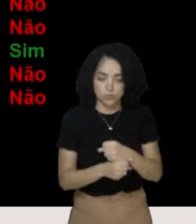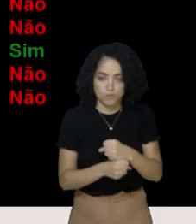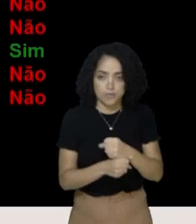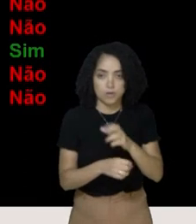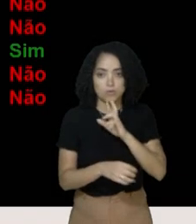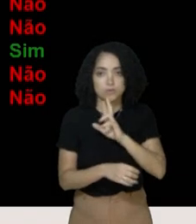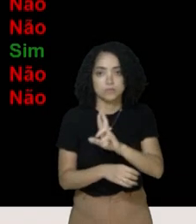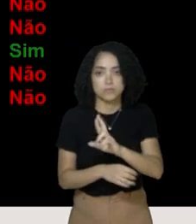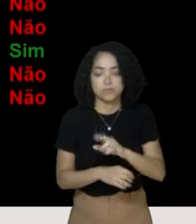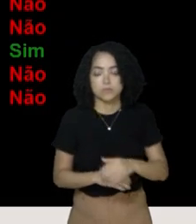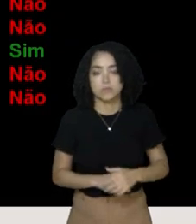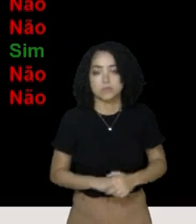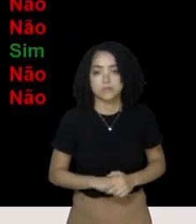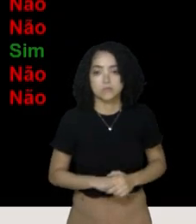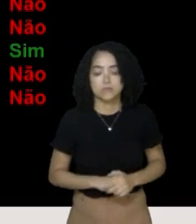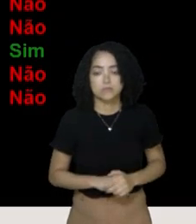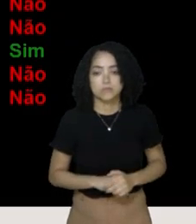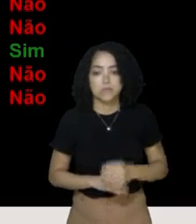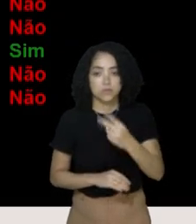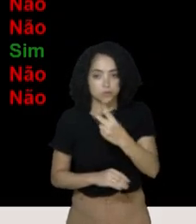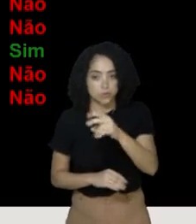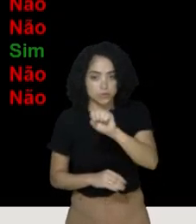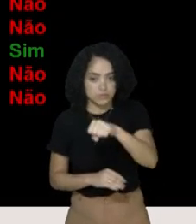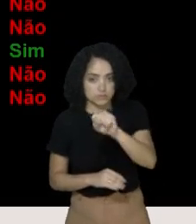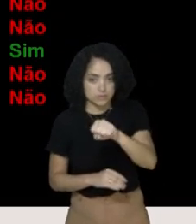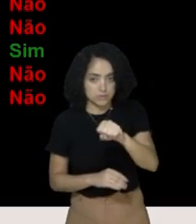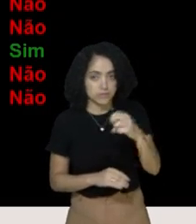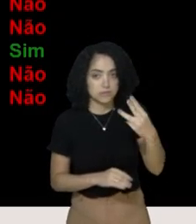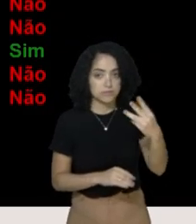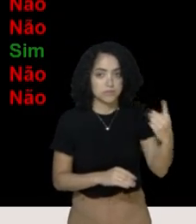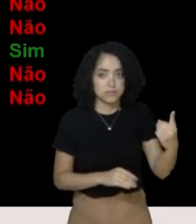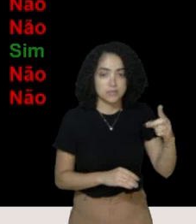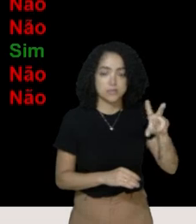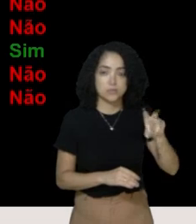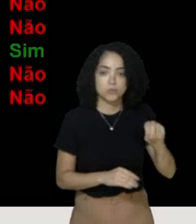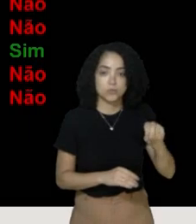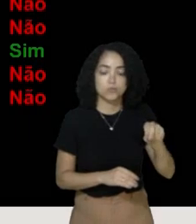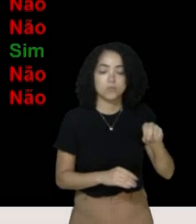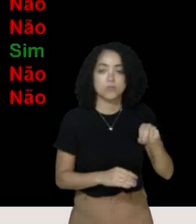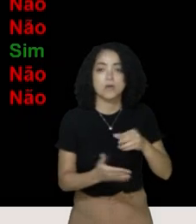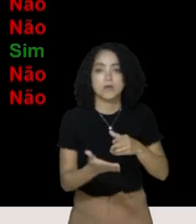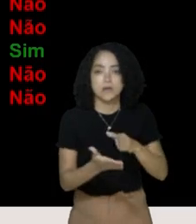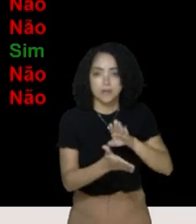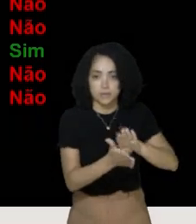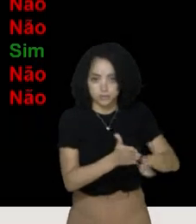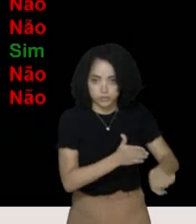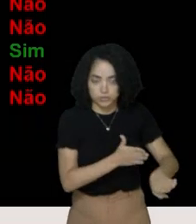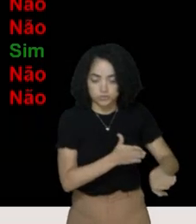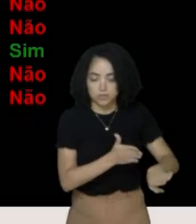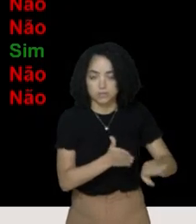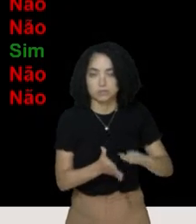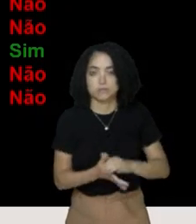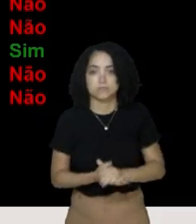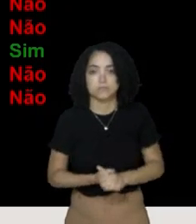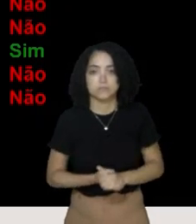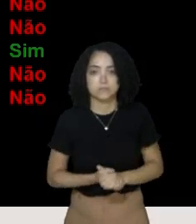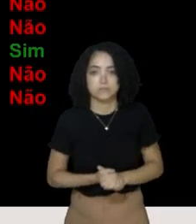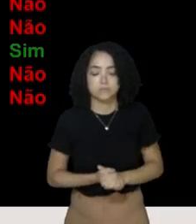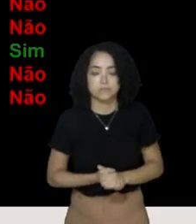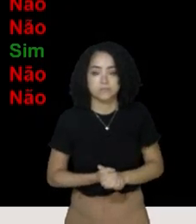resultado. 2 sim, 31 não. Está rejeitado o veto.